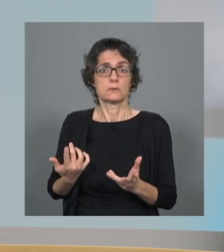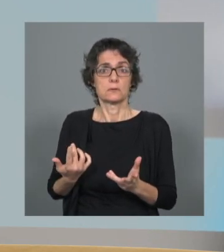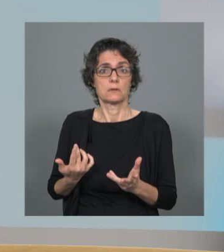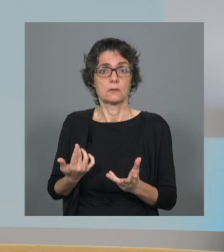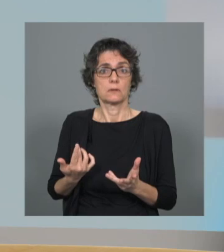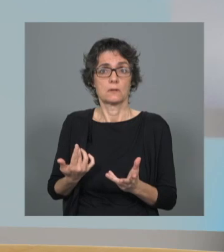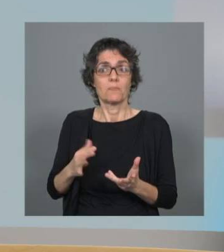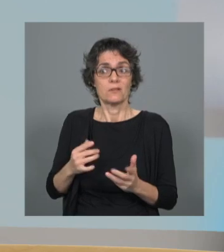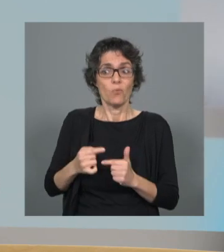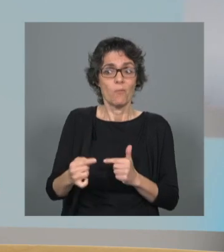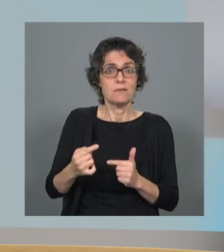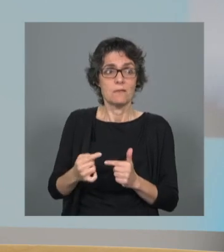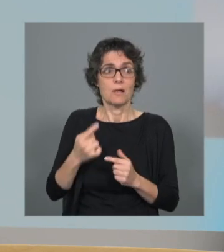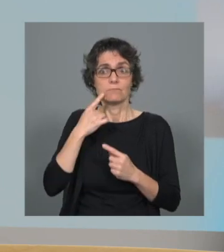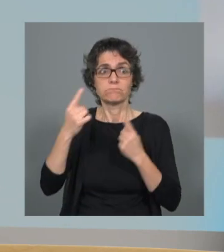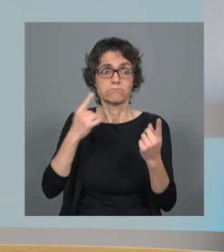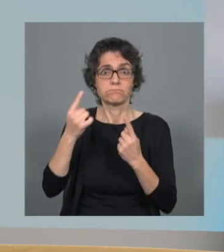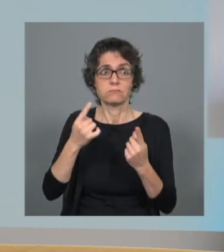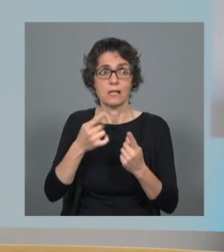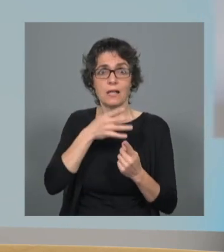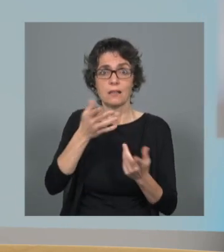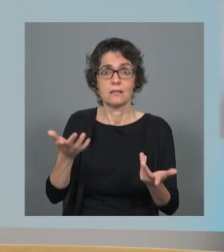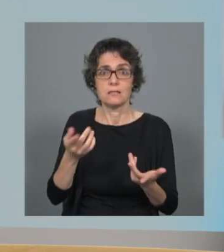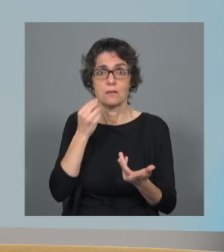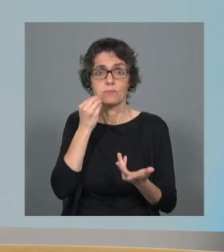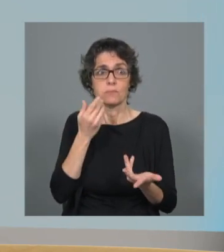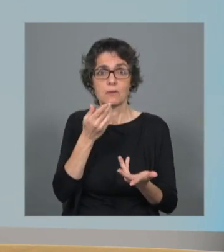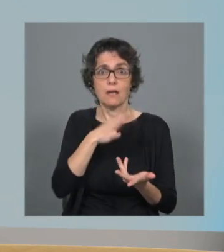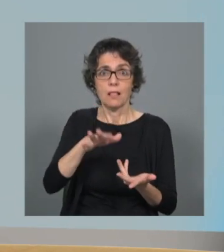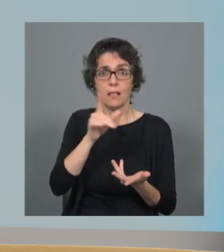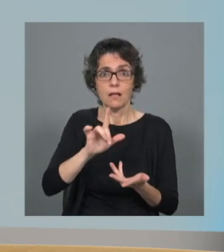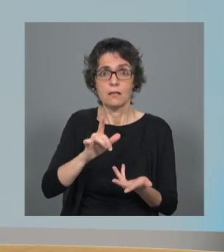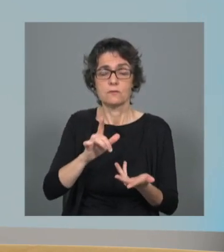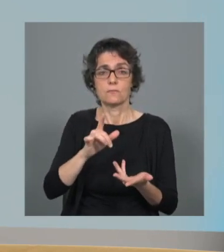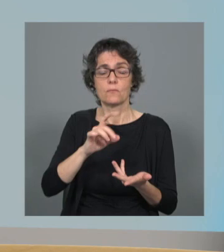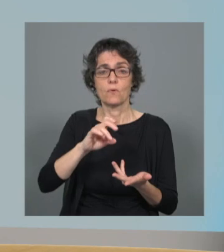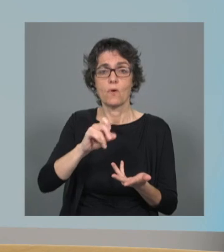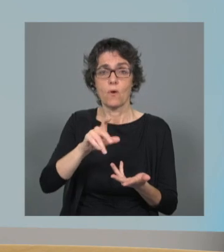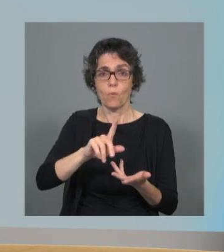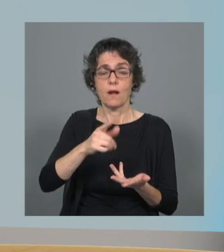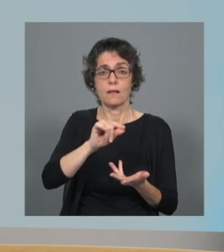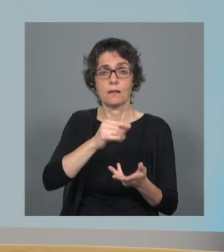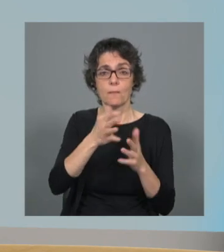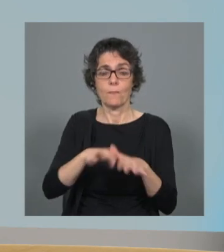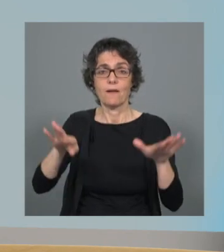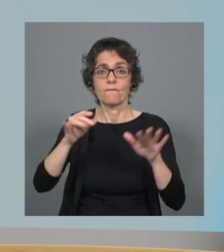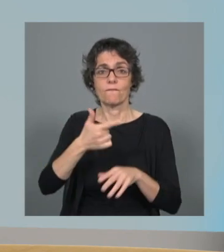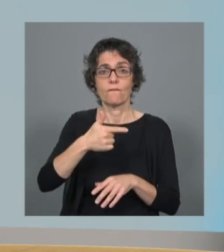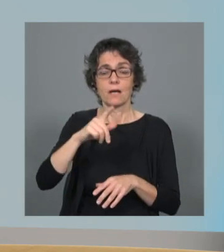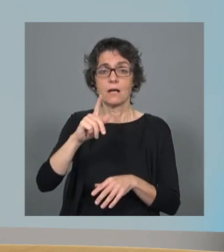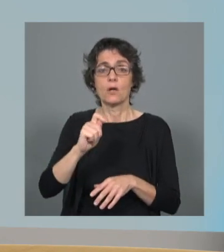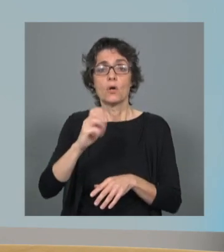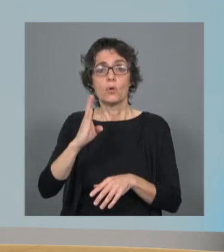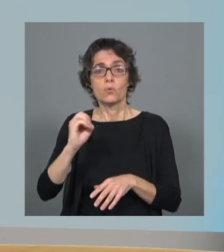Estamos há uma semana a ouvir anúncios de reforço de testagem na região de Lisboa e Val do Tejo. Não sabemos se essa testagem está